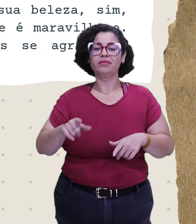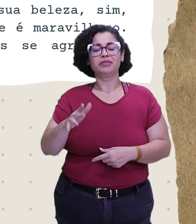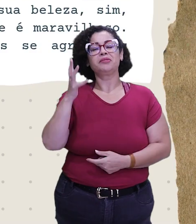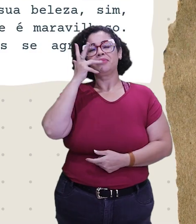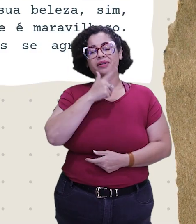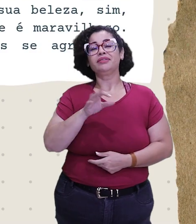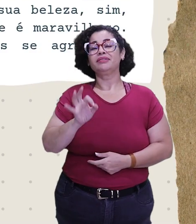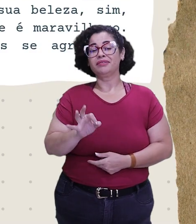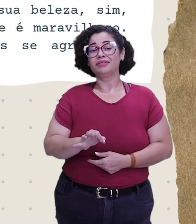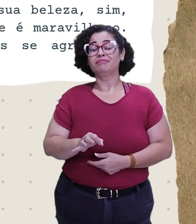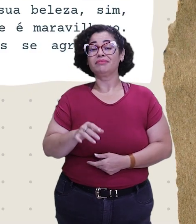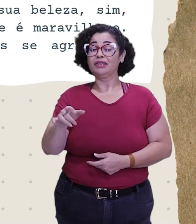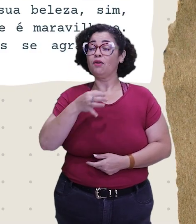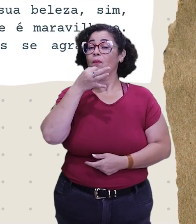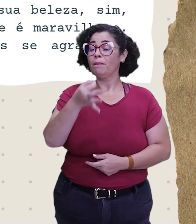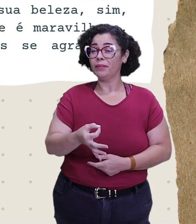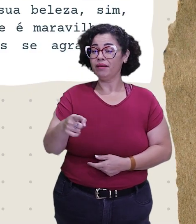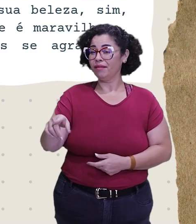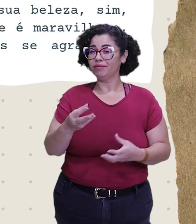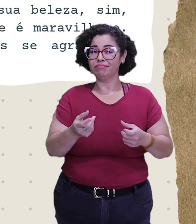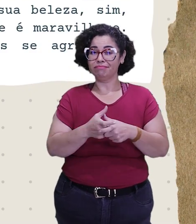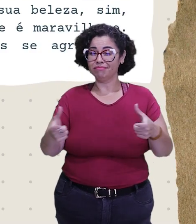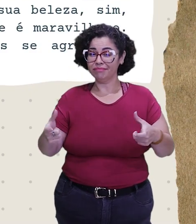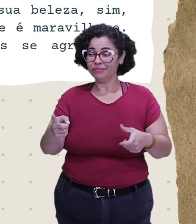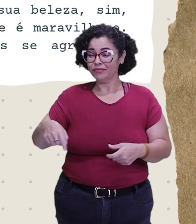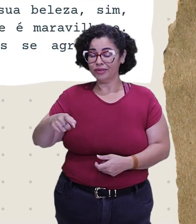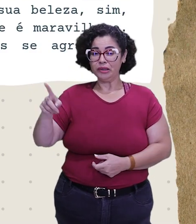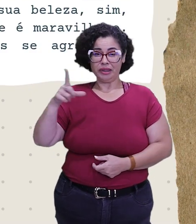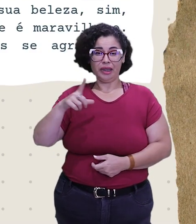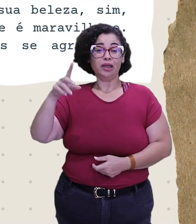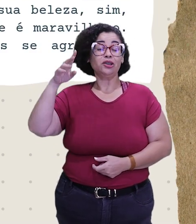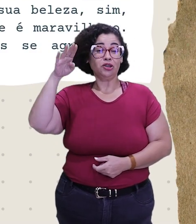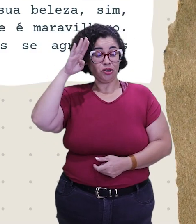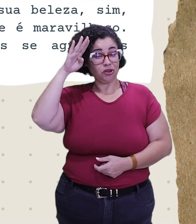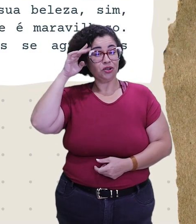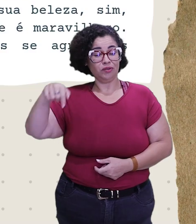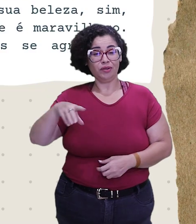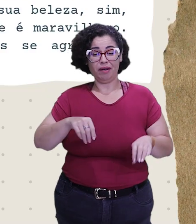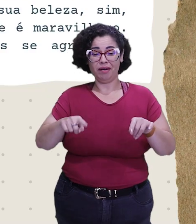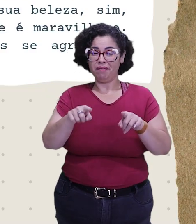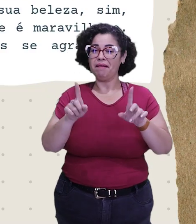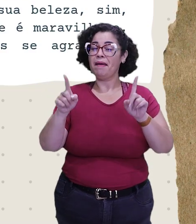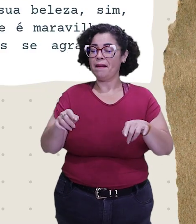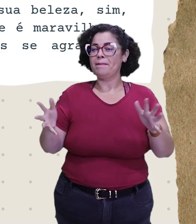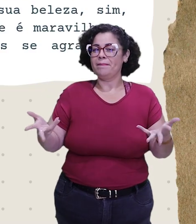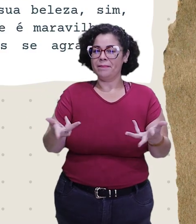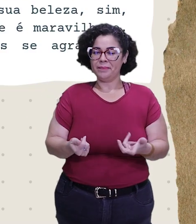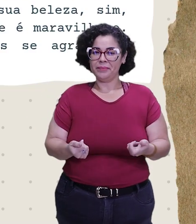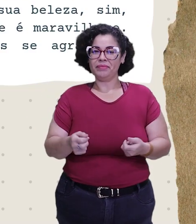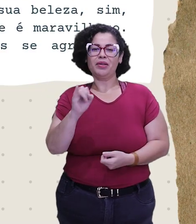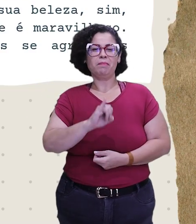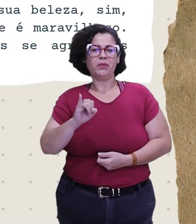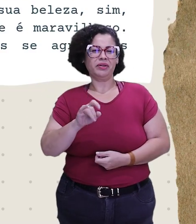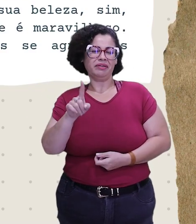beleza sim, porque a opinião unânime dos capitães da areia é que ele é maravilhoso. Que importa